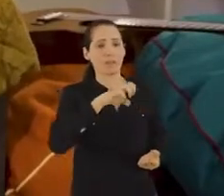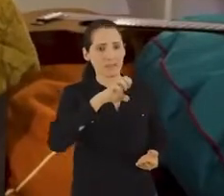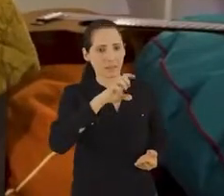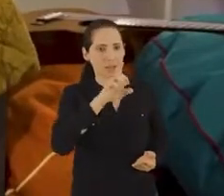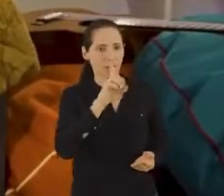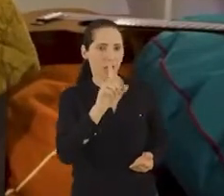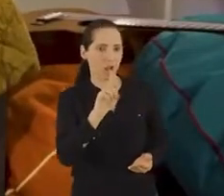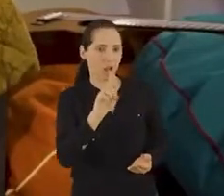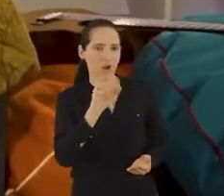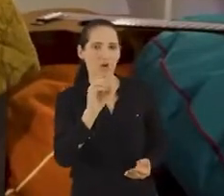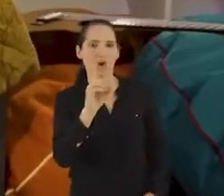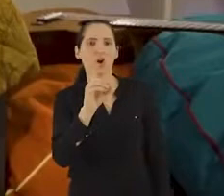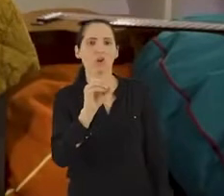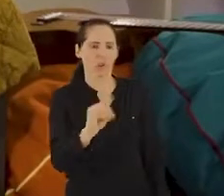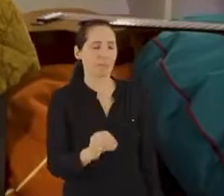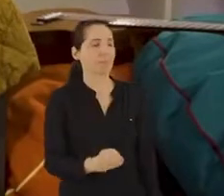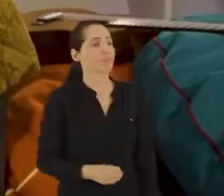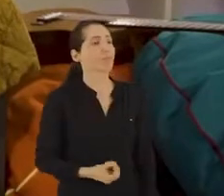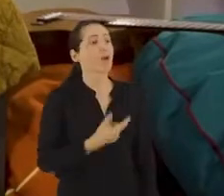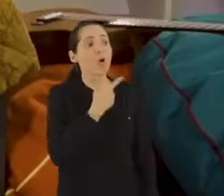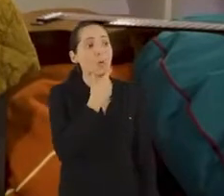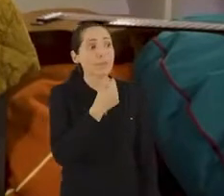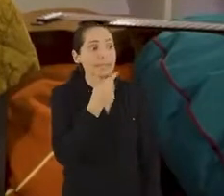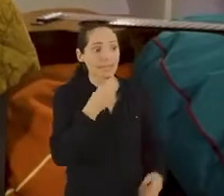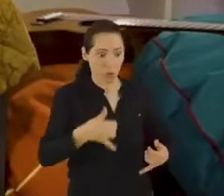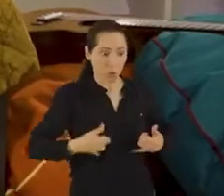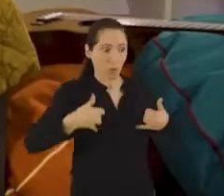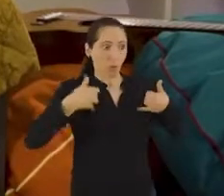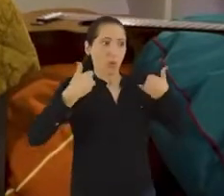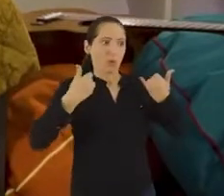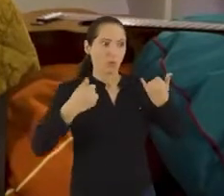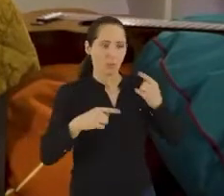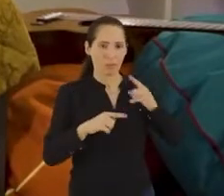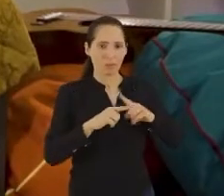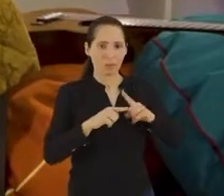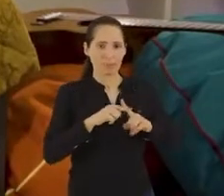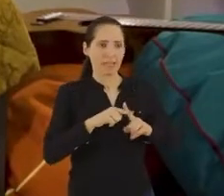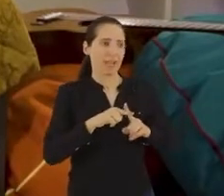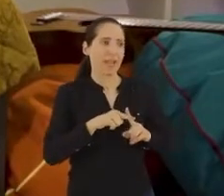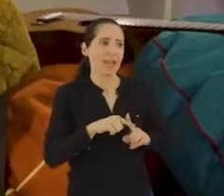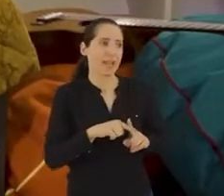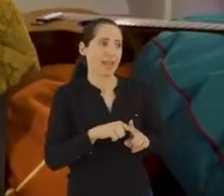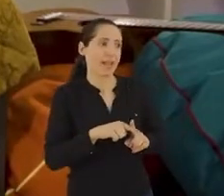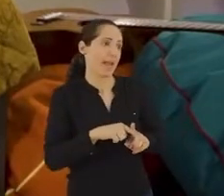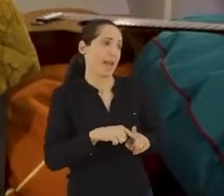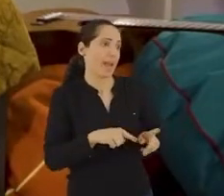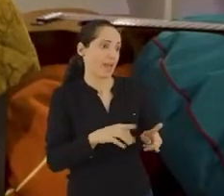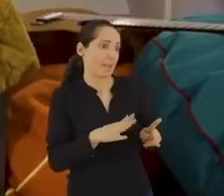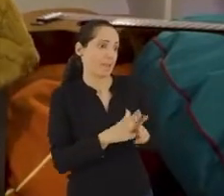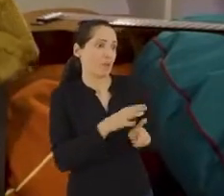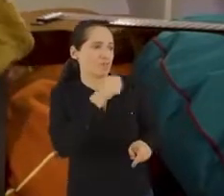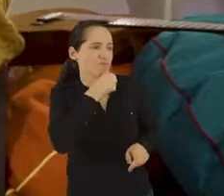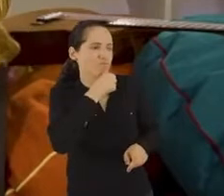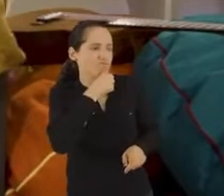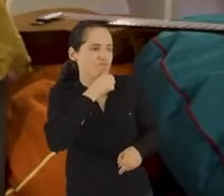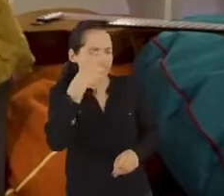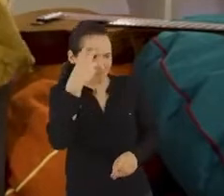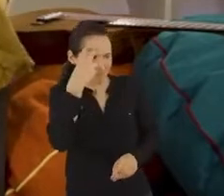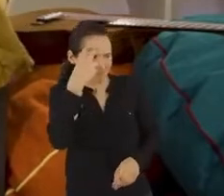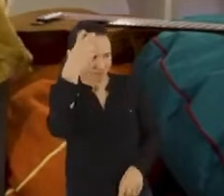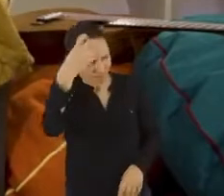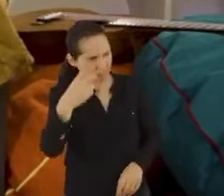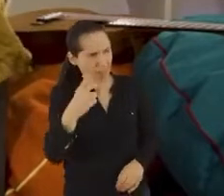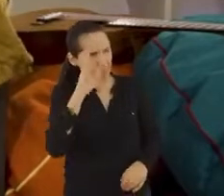orgulho dele. De tanto ouvir os pais falarem que o senhor José Godofredo era um homem muito